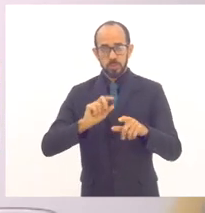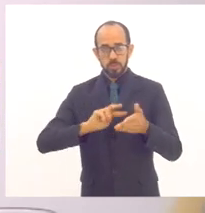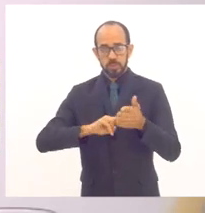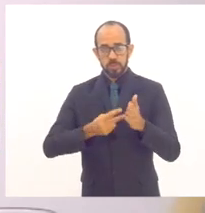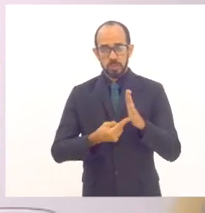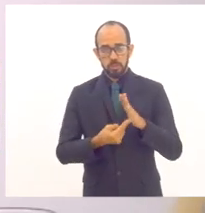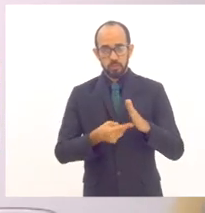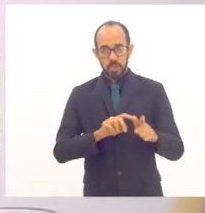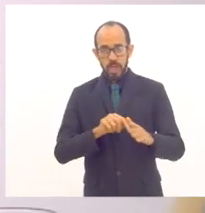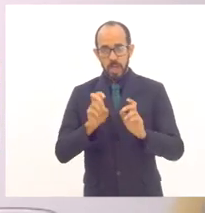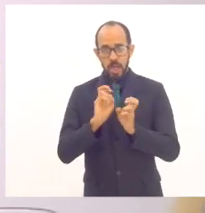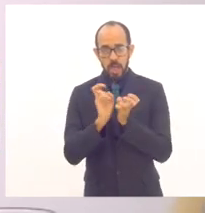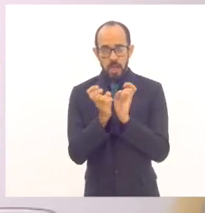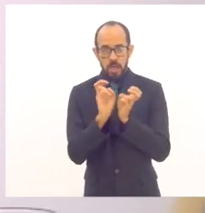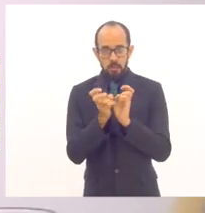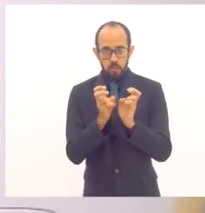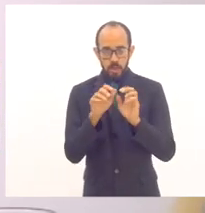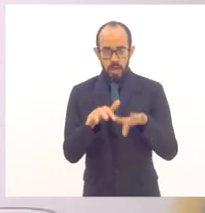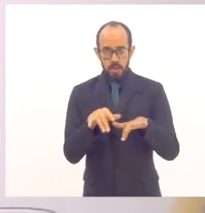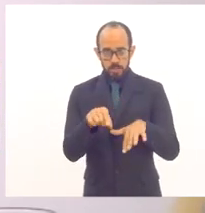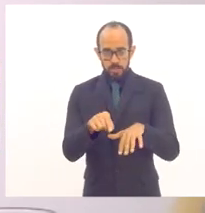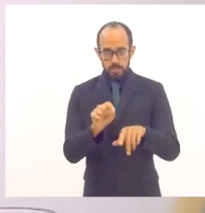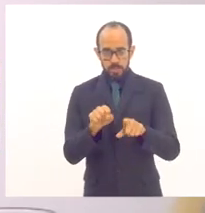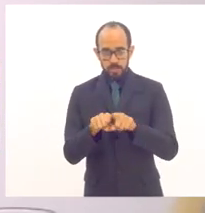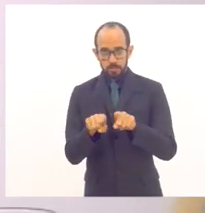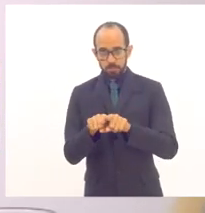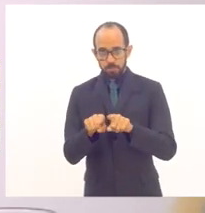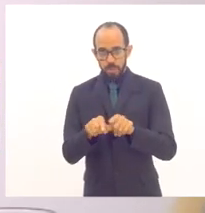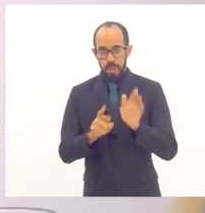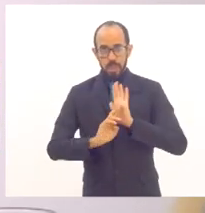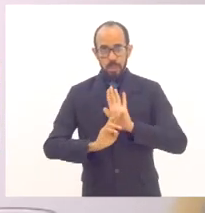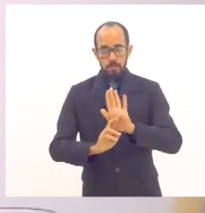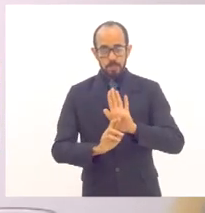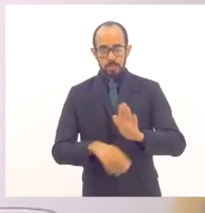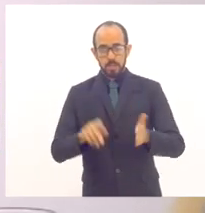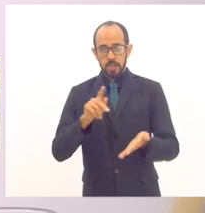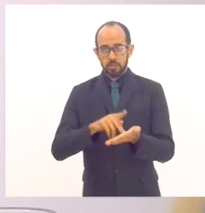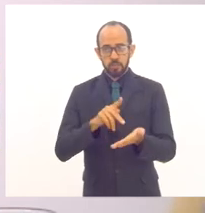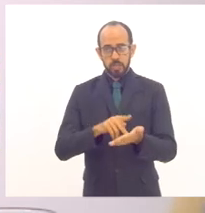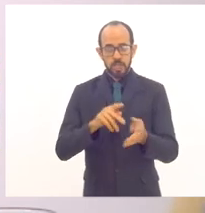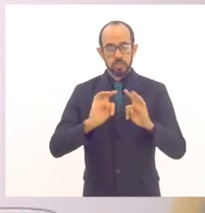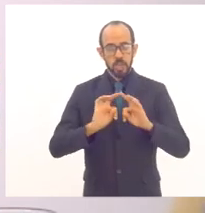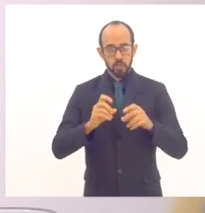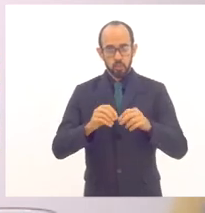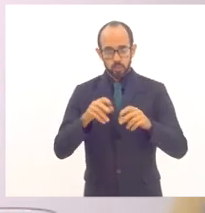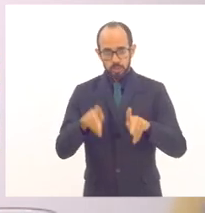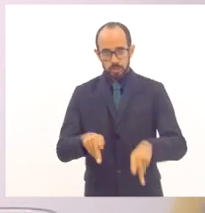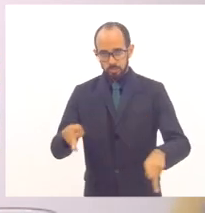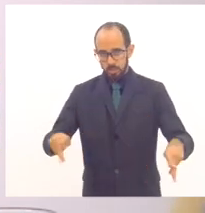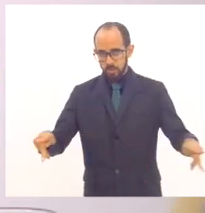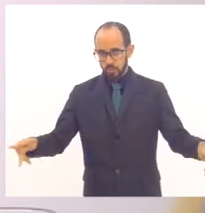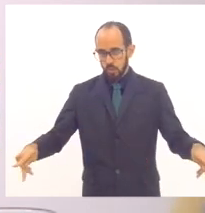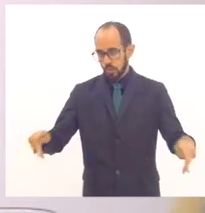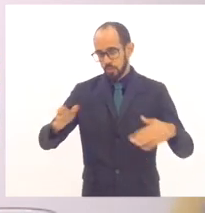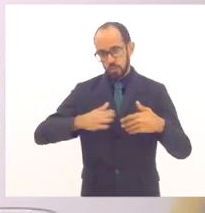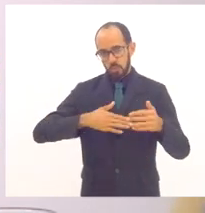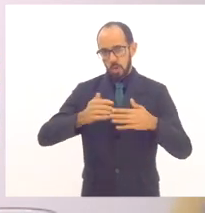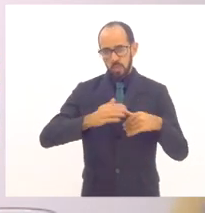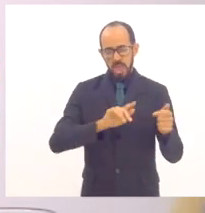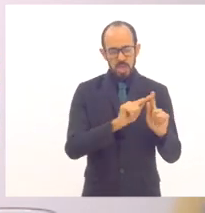significar a capoeira como ela é e para poder representar a todos, indiferente de